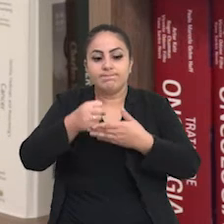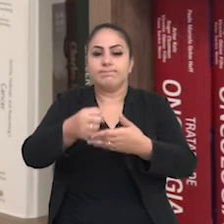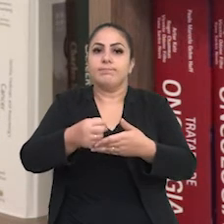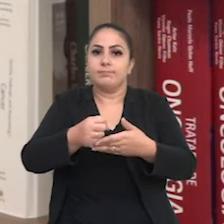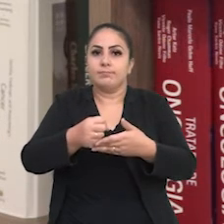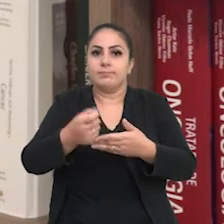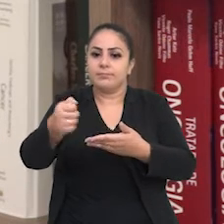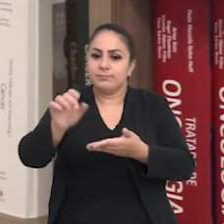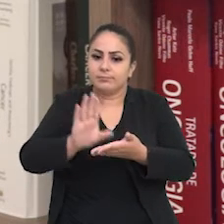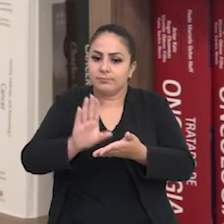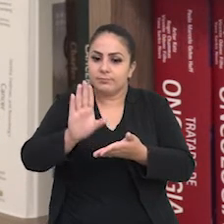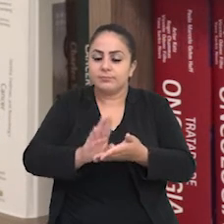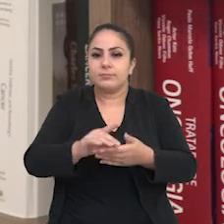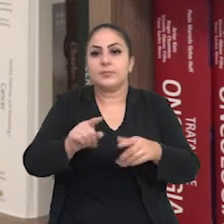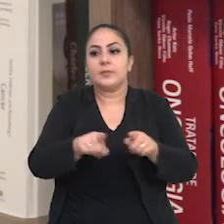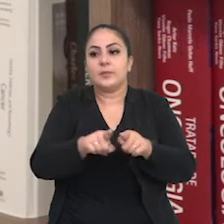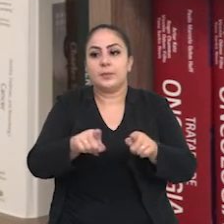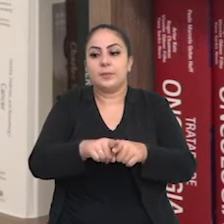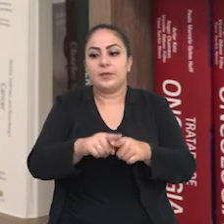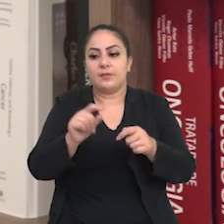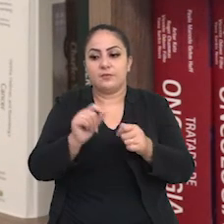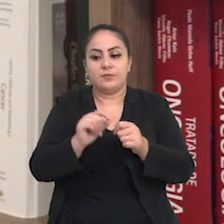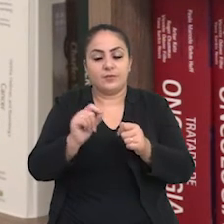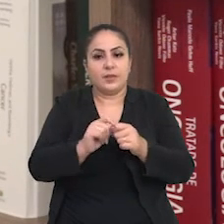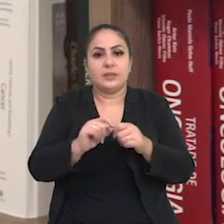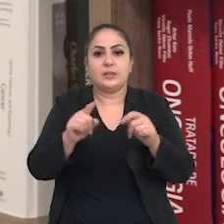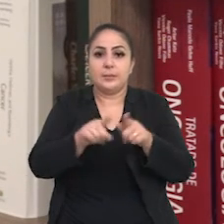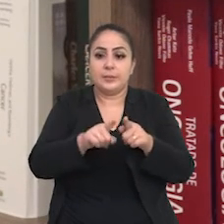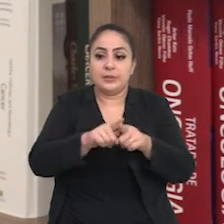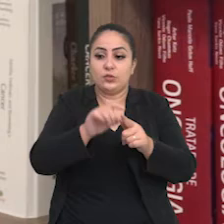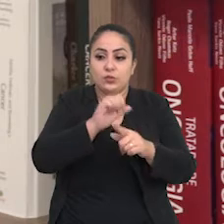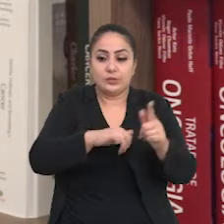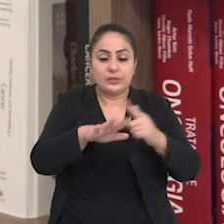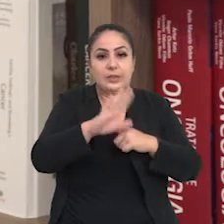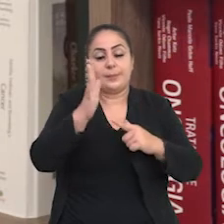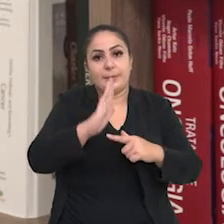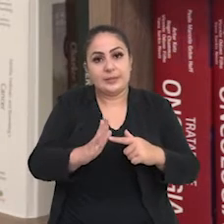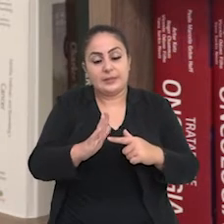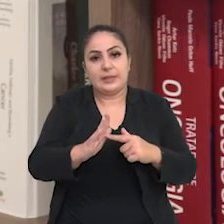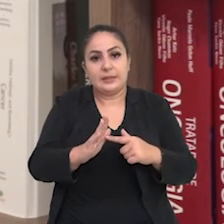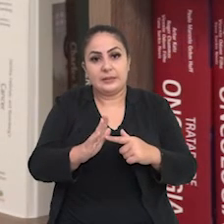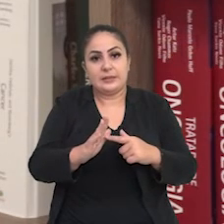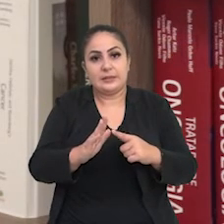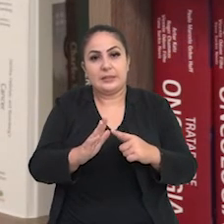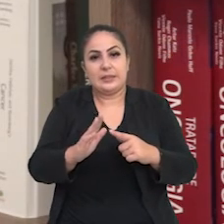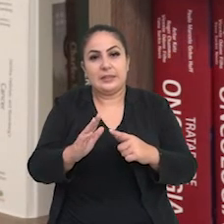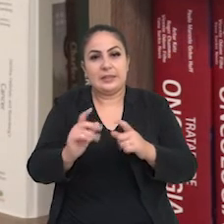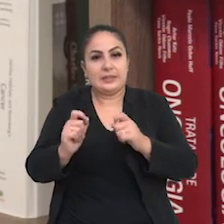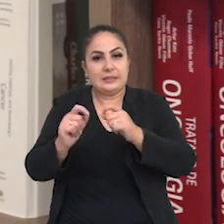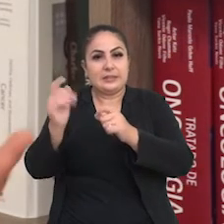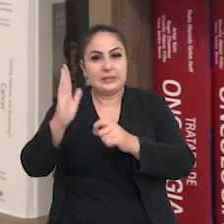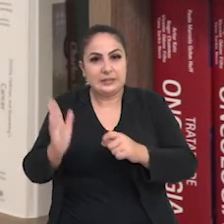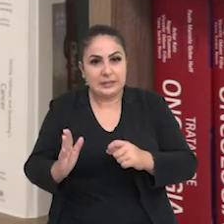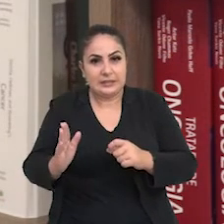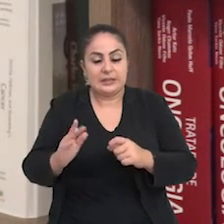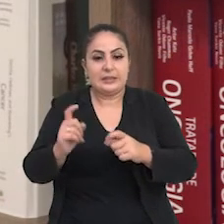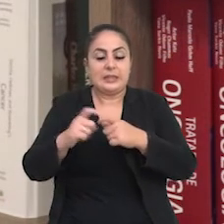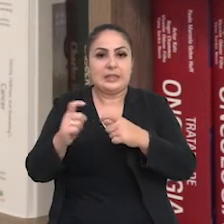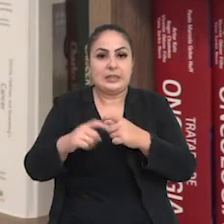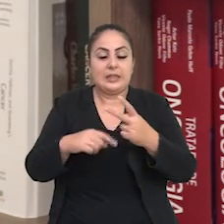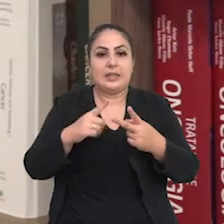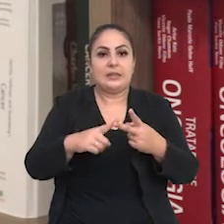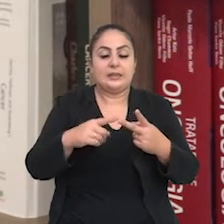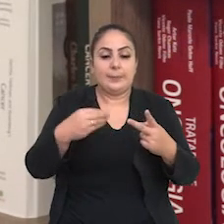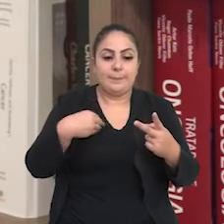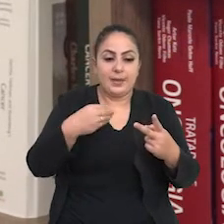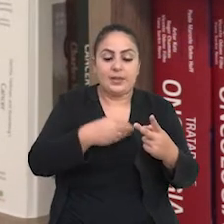sustentadas, patrocinadas e promovidas tanto pela Sociedade Brasileira de Oncologia Clínica, Sociedade Europeia de